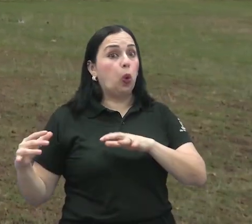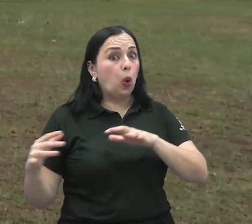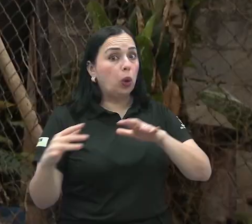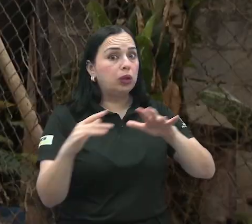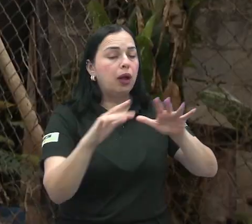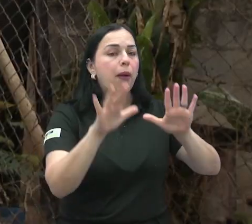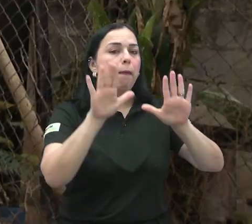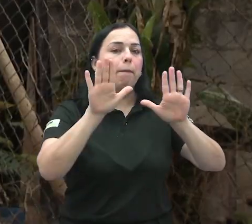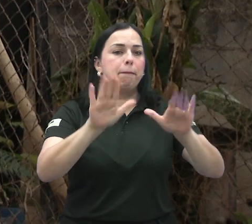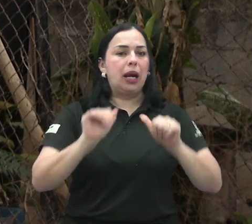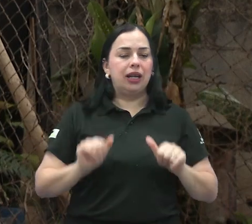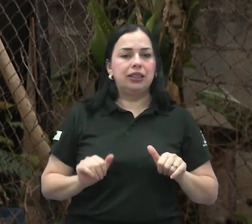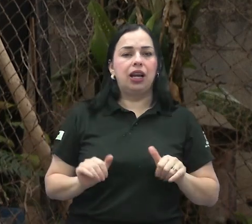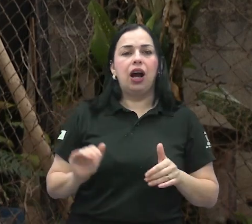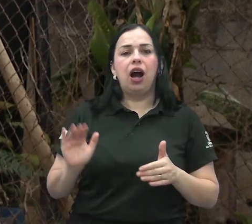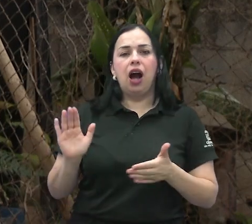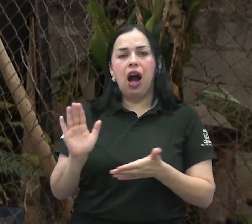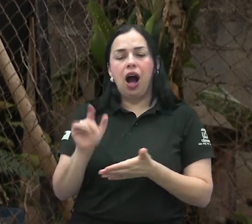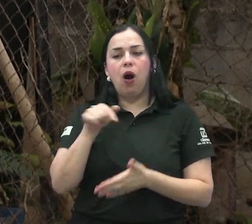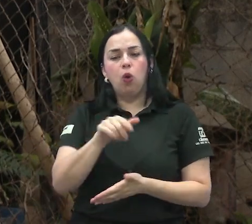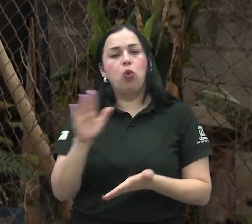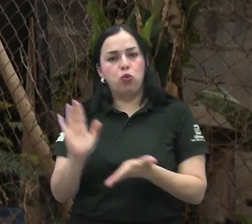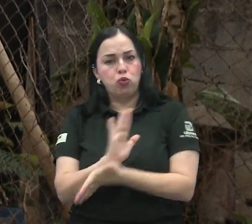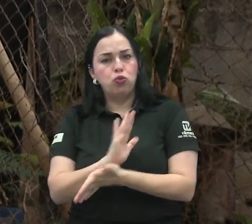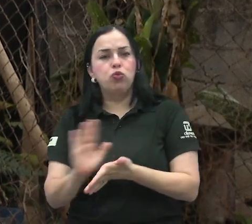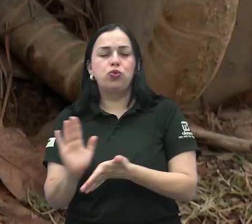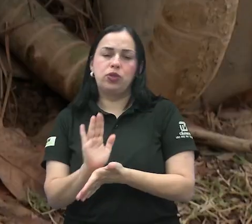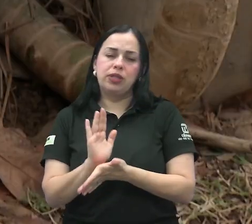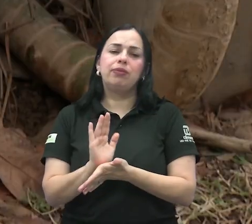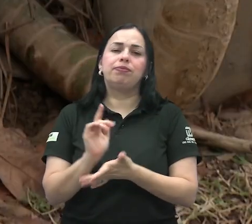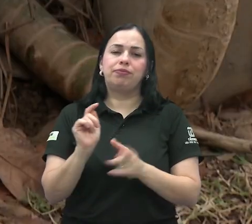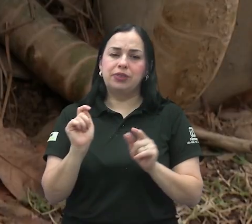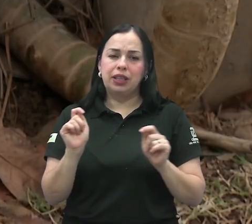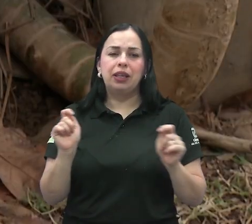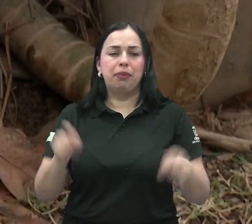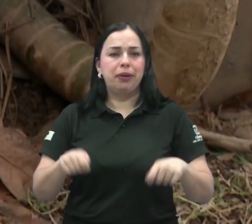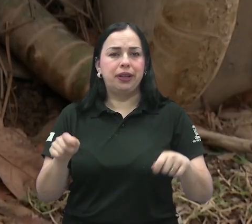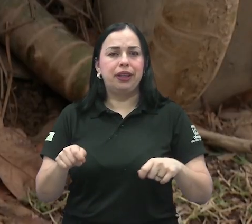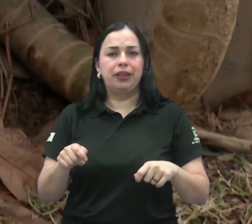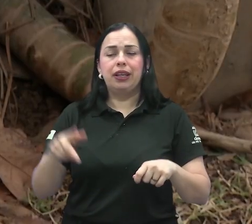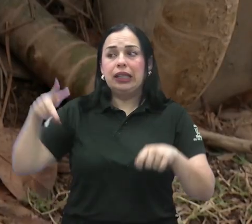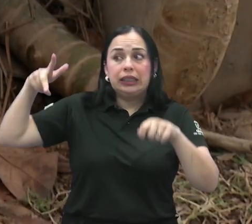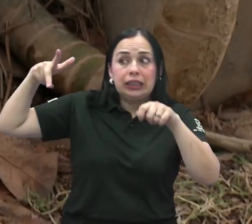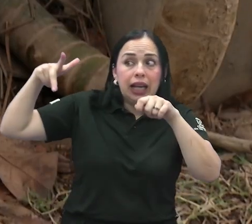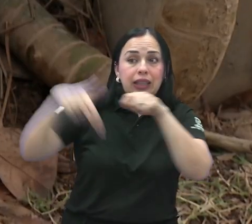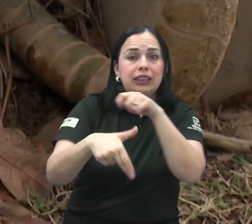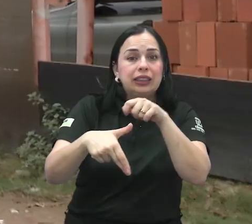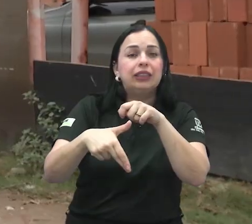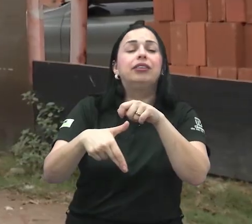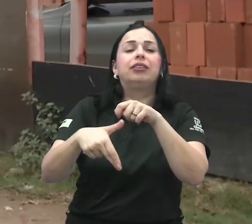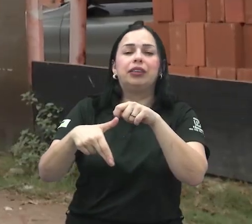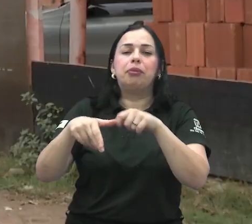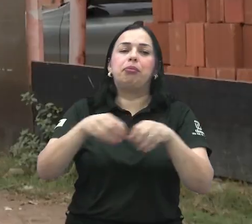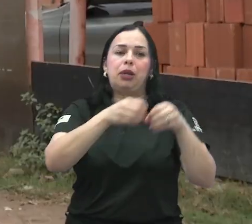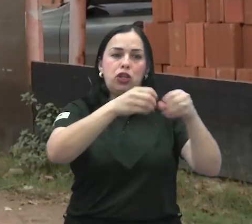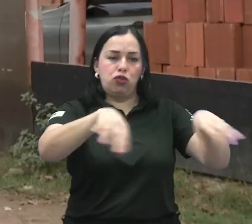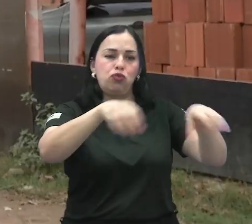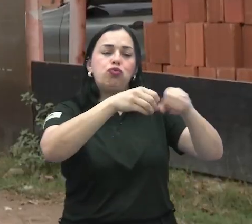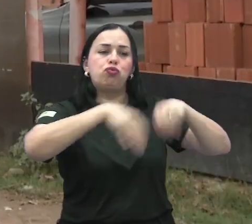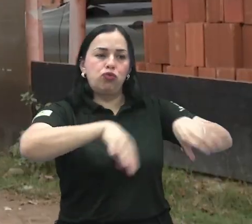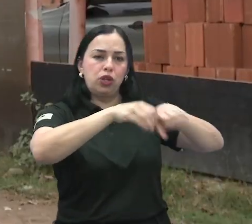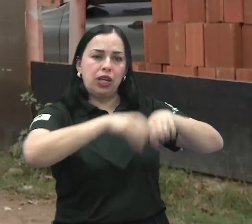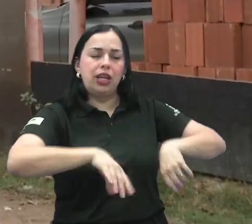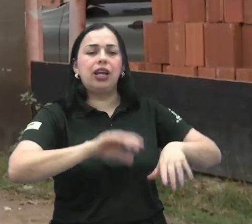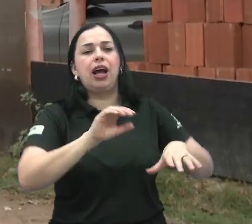alguns lugares, os serviços públicos essenciais são aqueles que, sem interrompidos, podem prejudicar